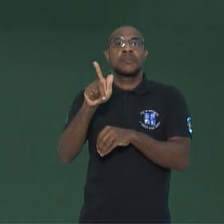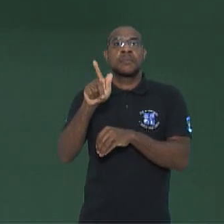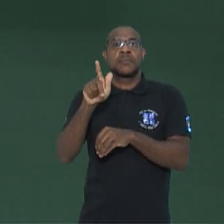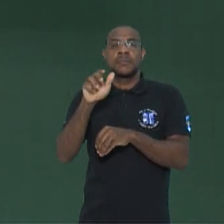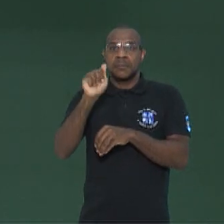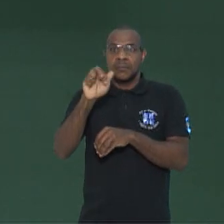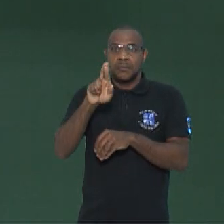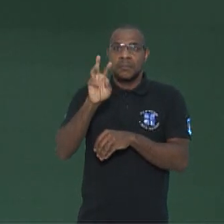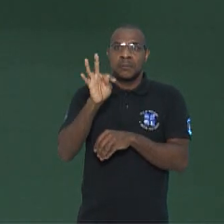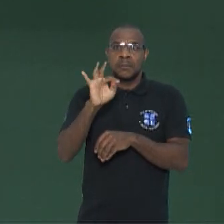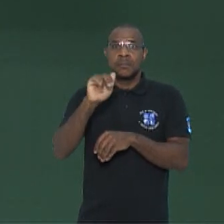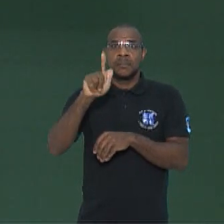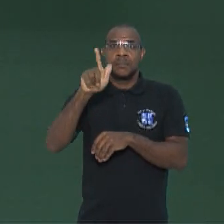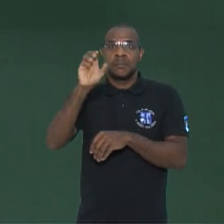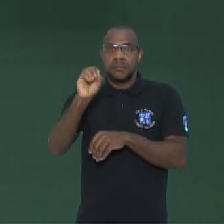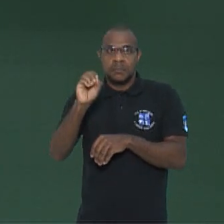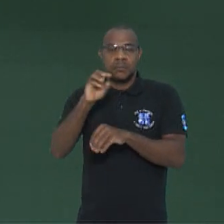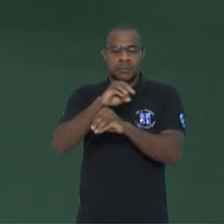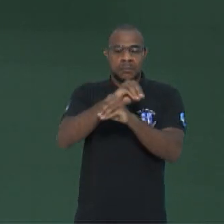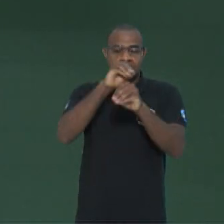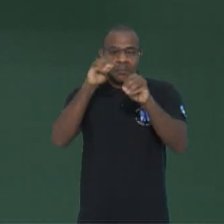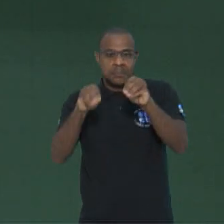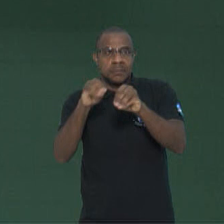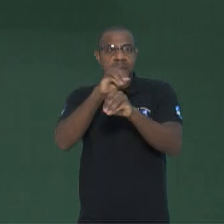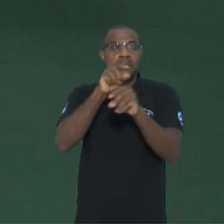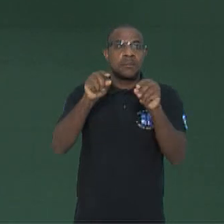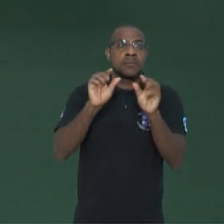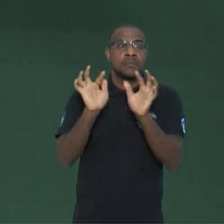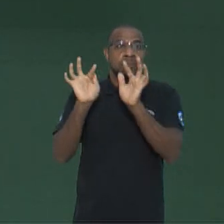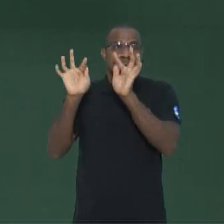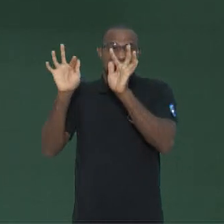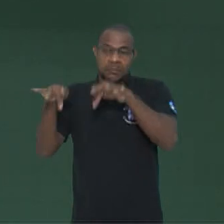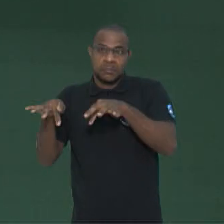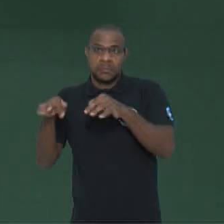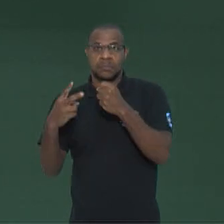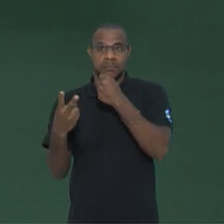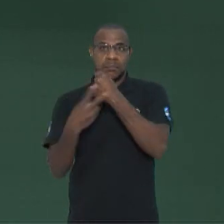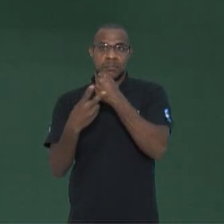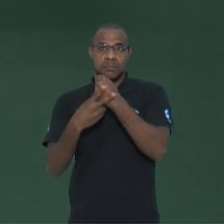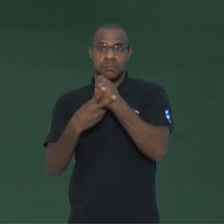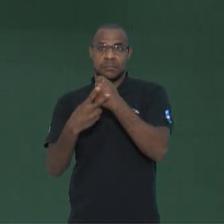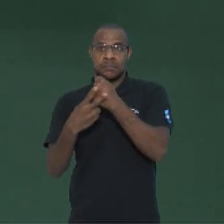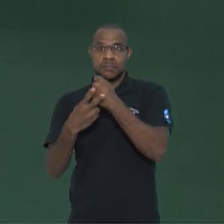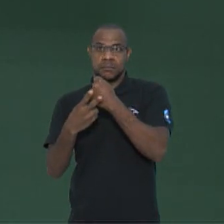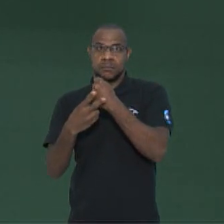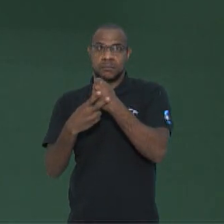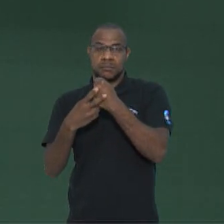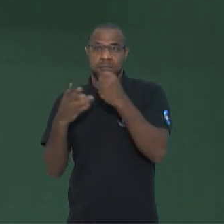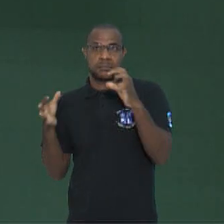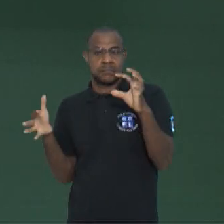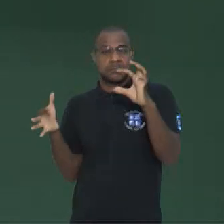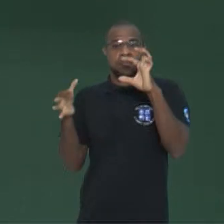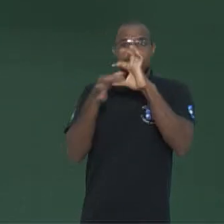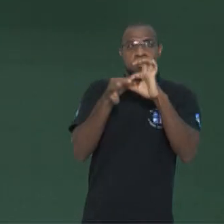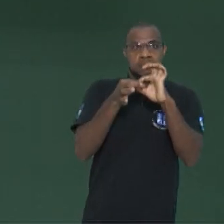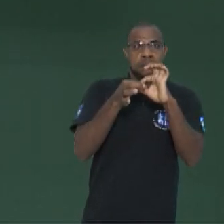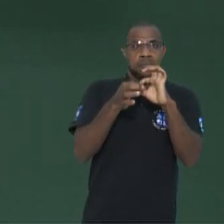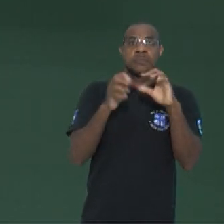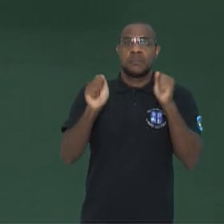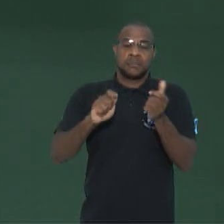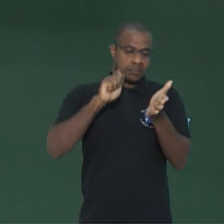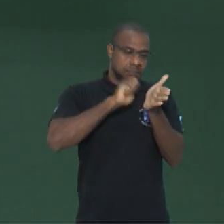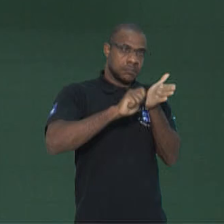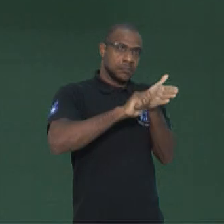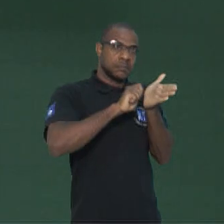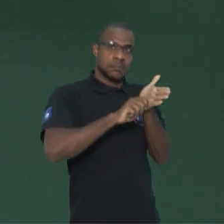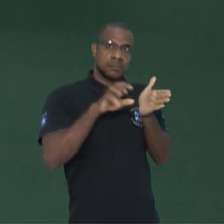esse artigo no plural, o verbo ele tem que concordar com este artigo. Então vocês podem escrever